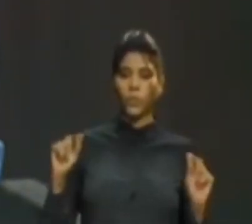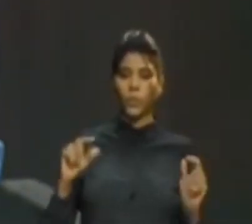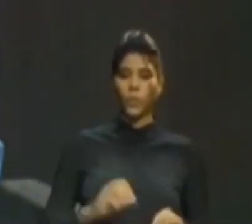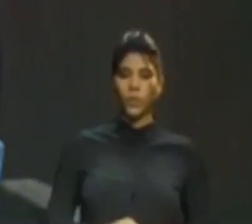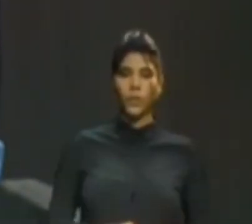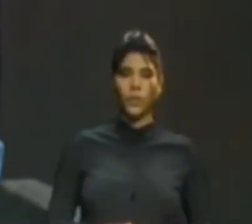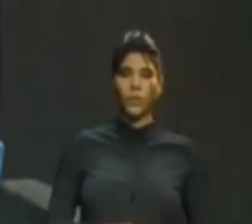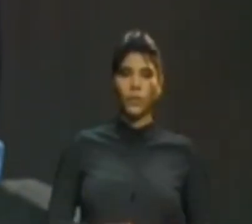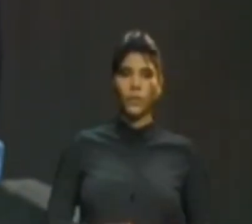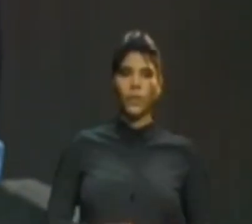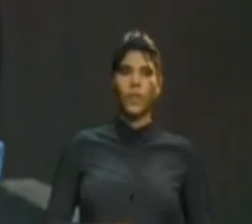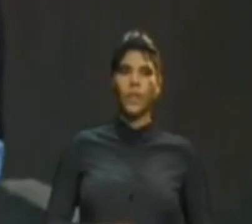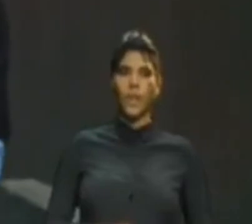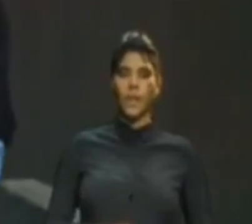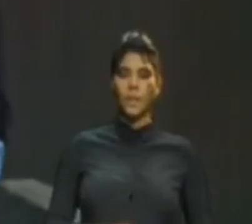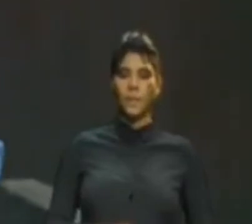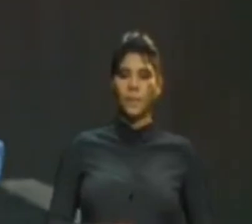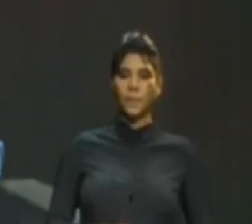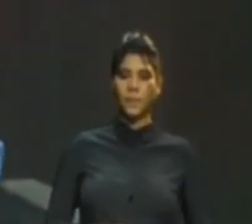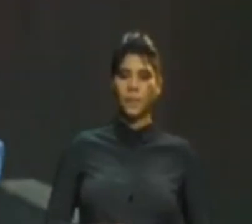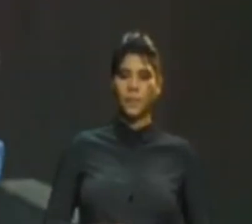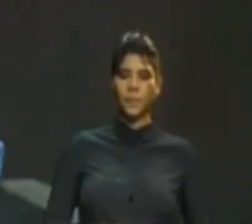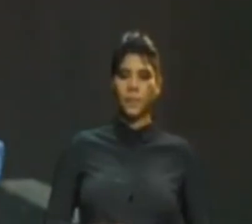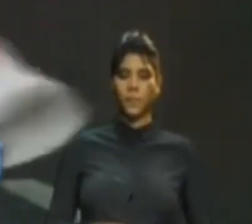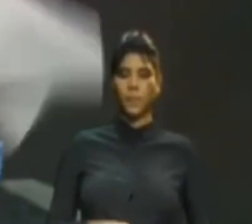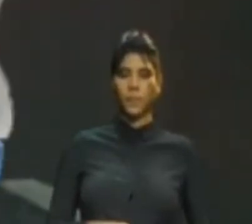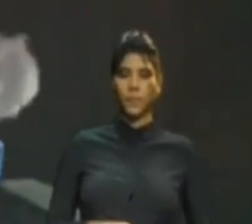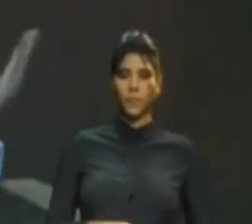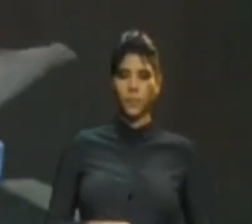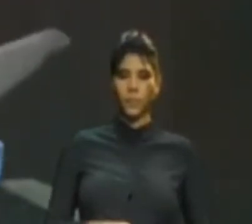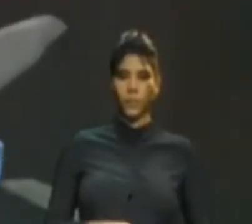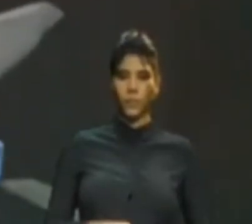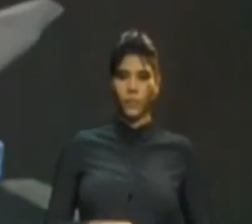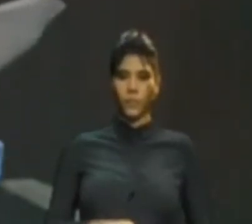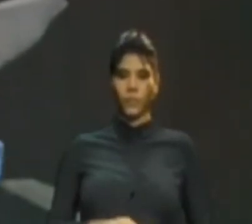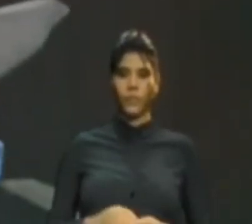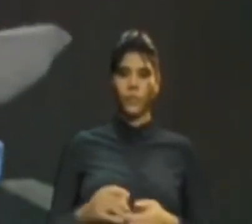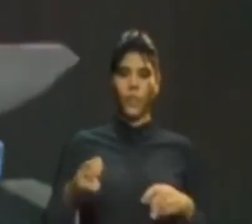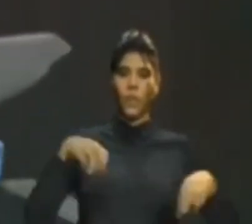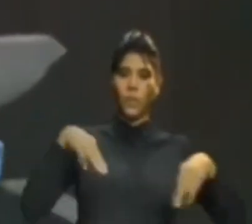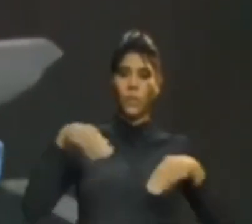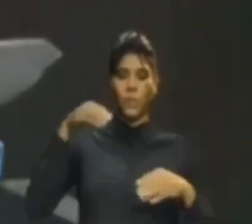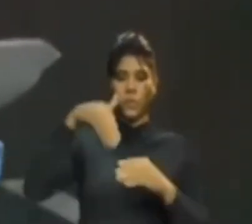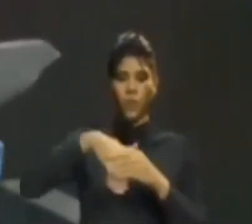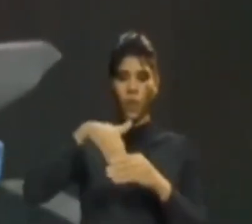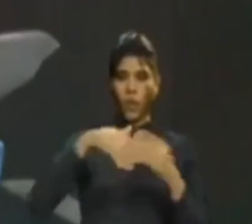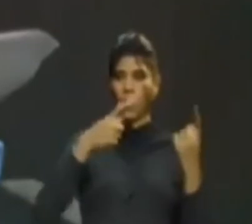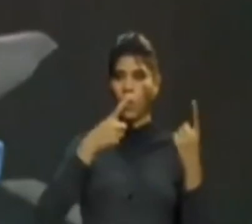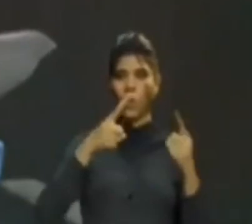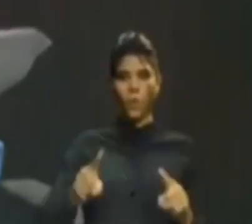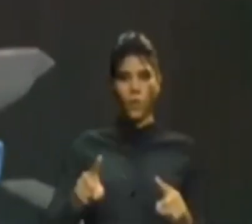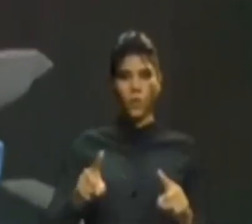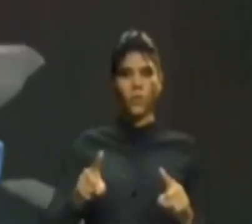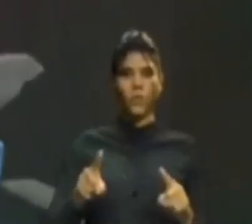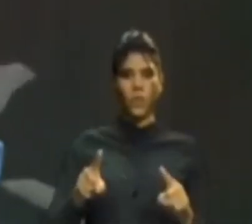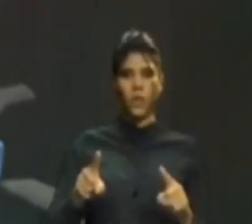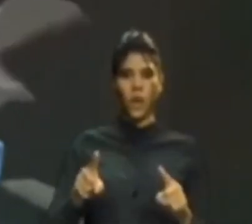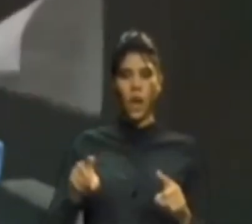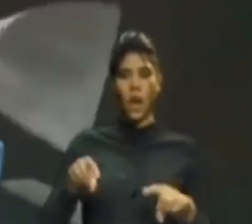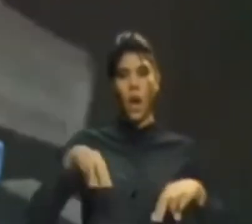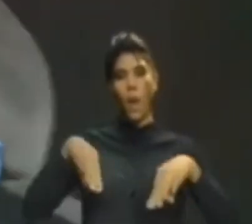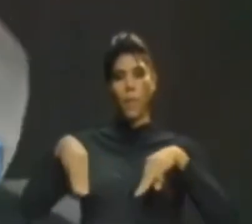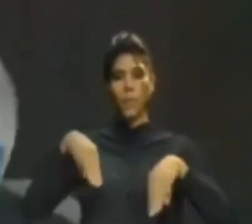e outra minha a outra ministra do STJ vota em sentido contrário ao Ministro Luis